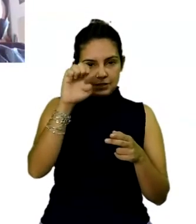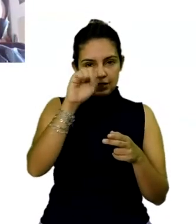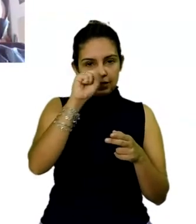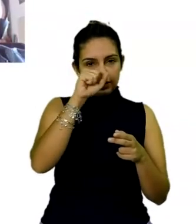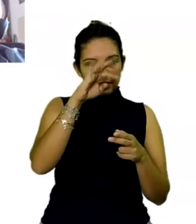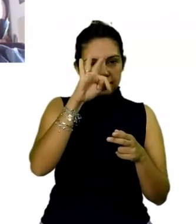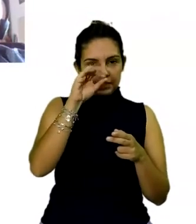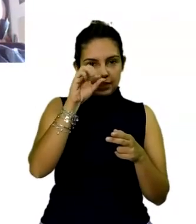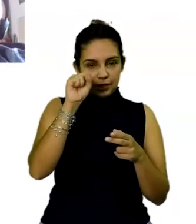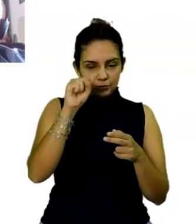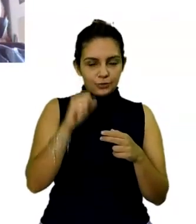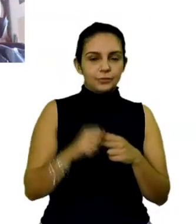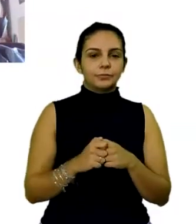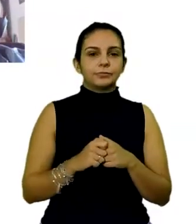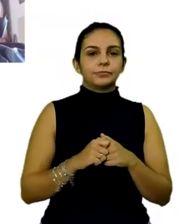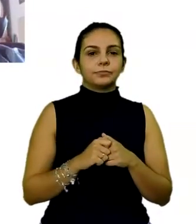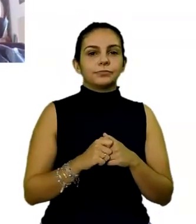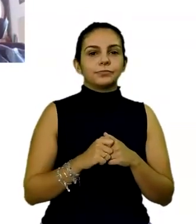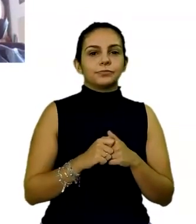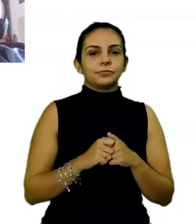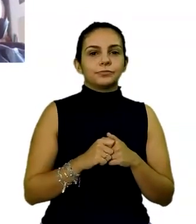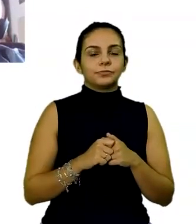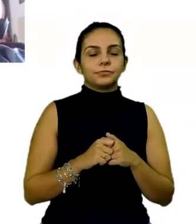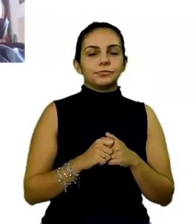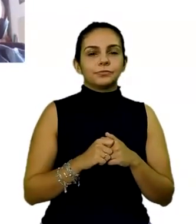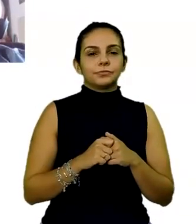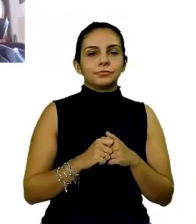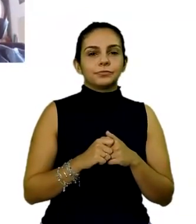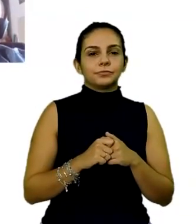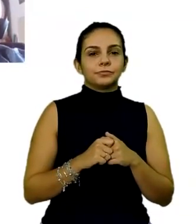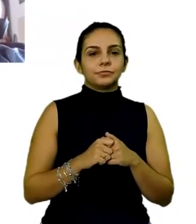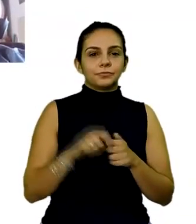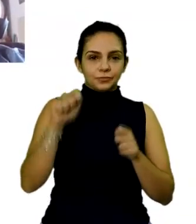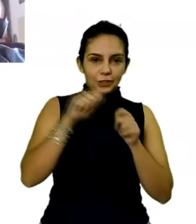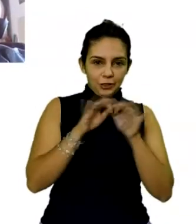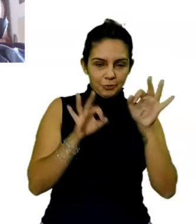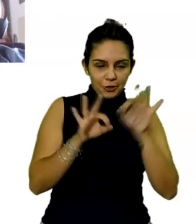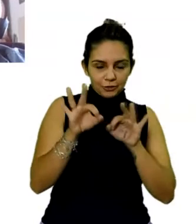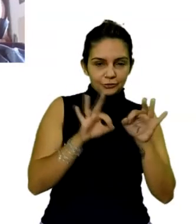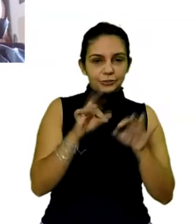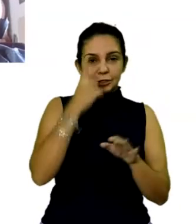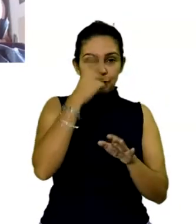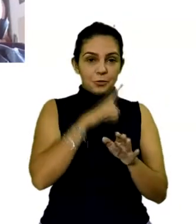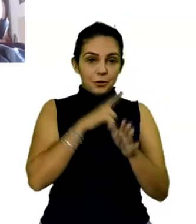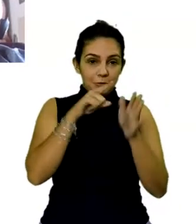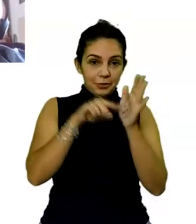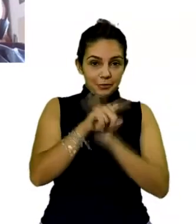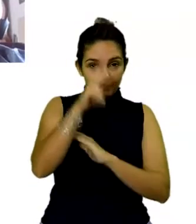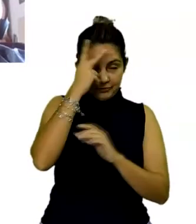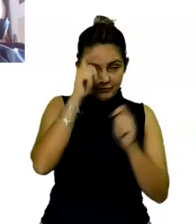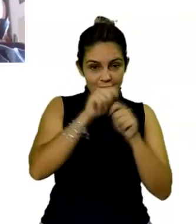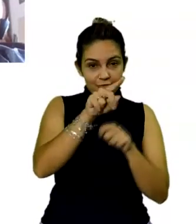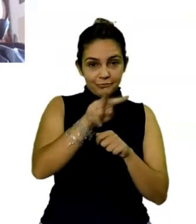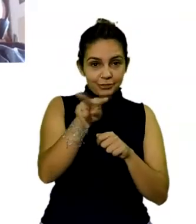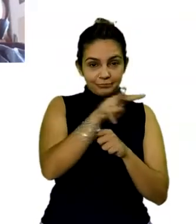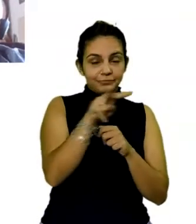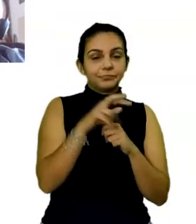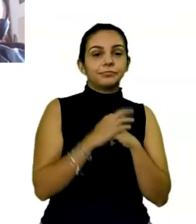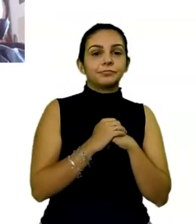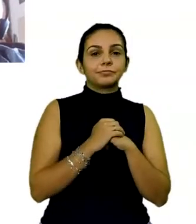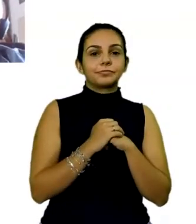infanto-juvenil, muito claro, né? Ele grande autor, fazendo projetos, e ele tem uma pergunta para fazer para vocês